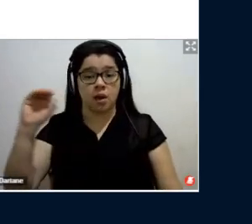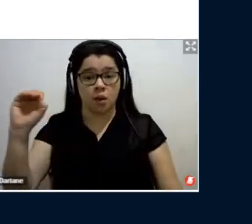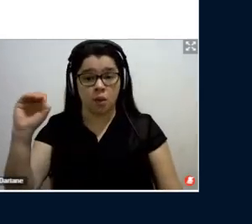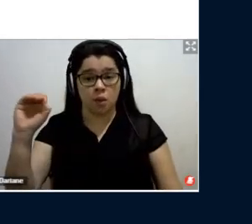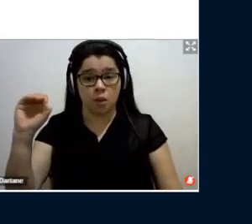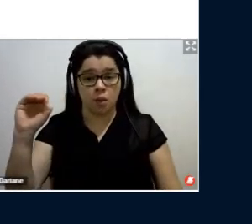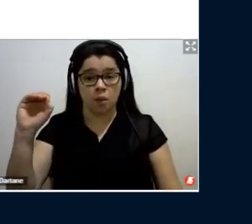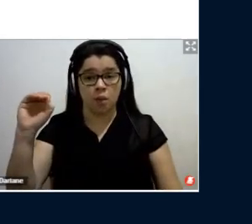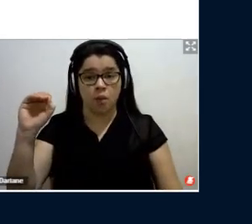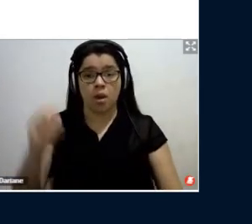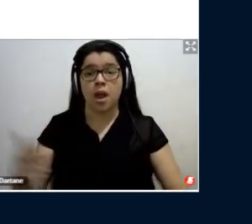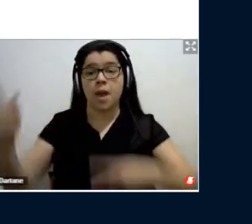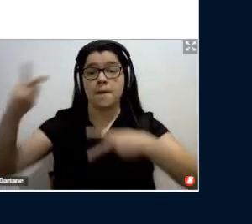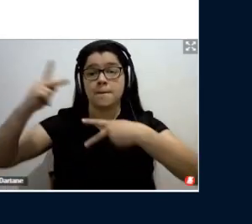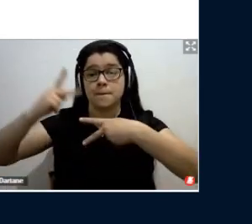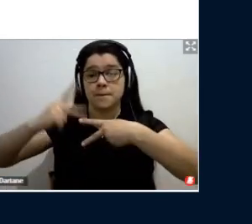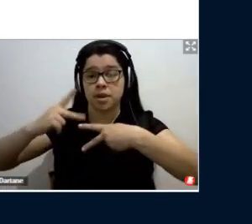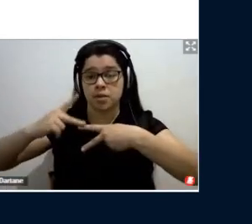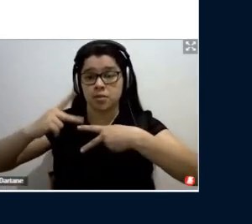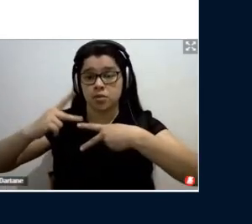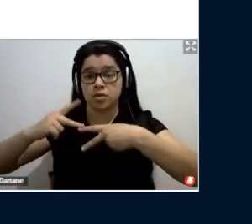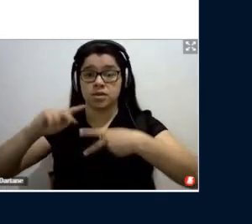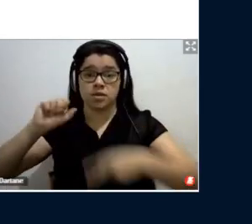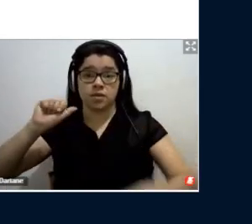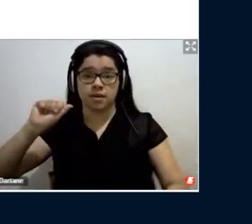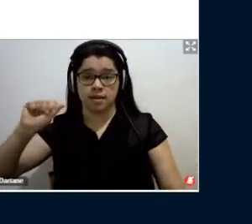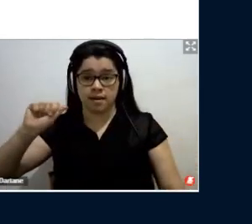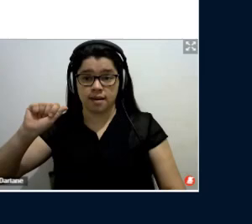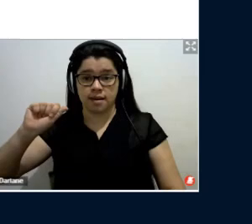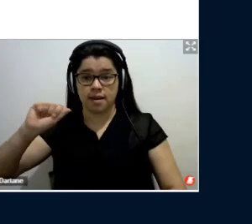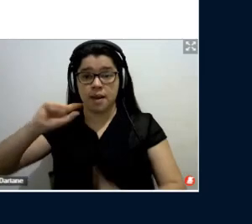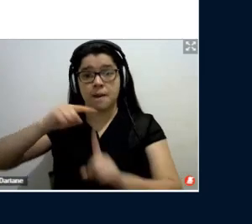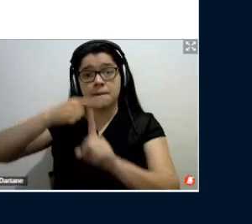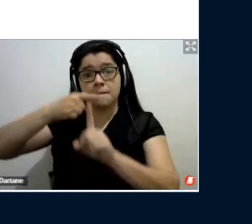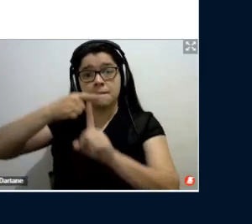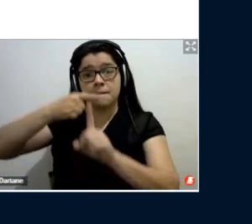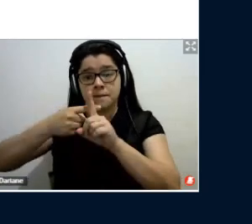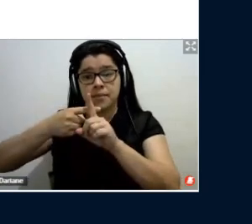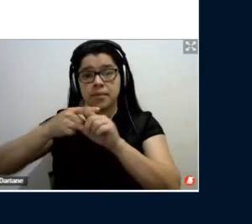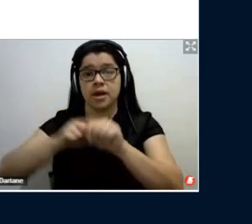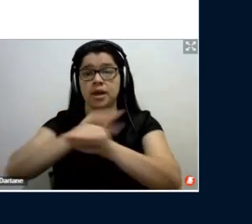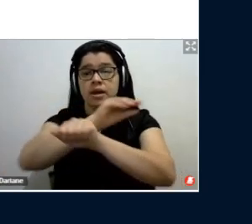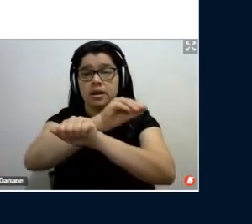eu tenho a preposição a mais o artigo o.